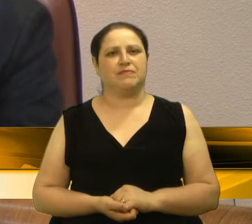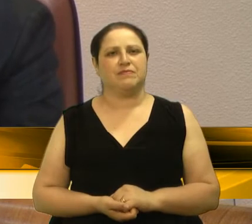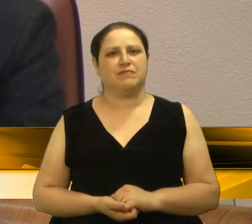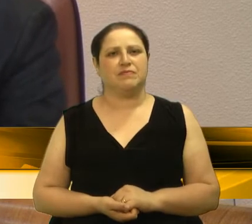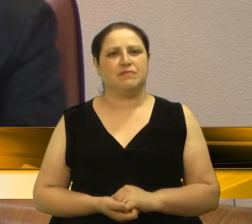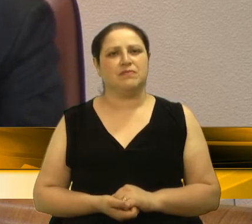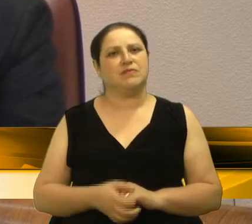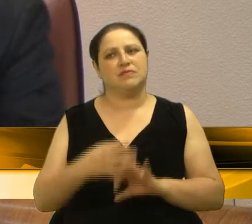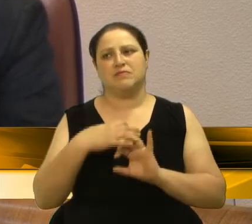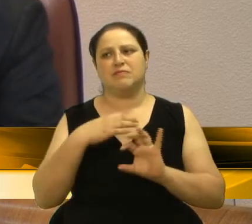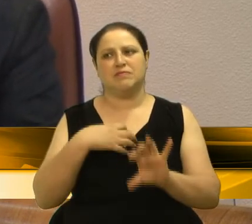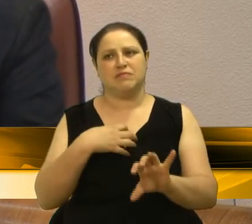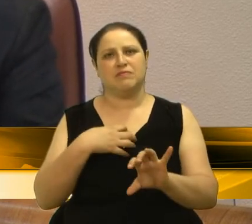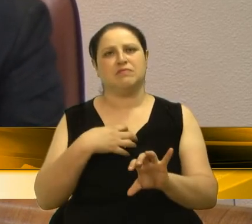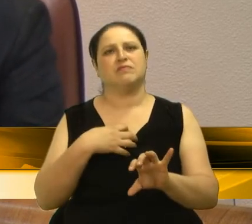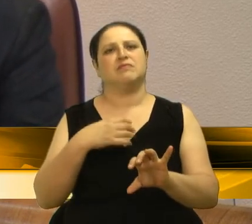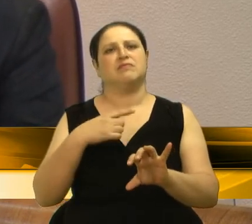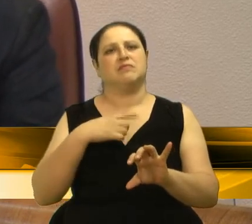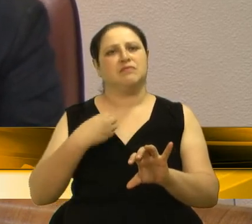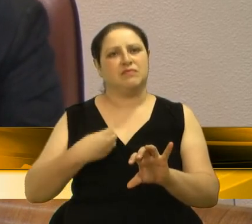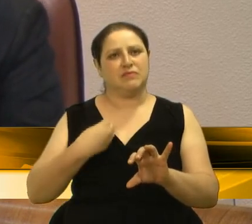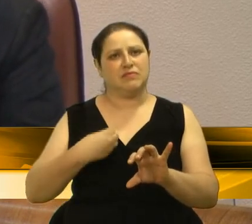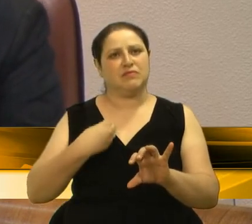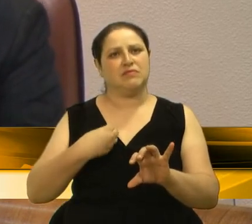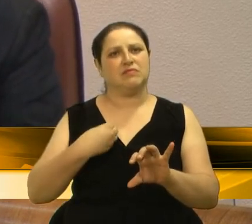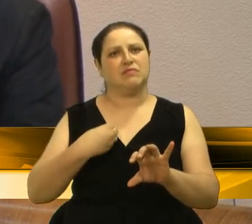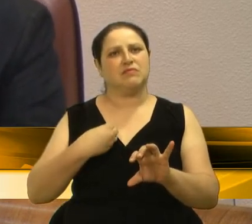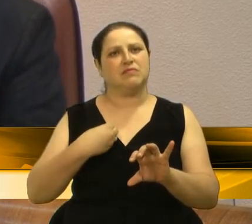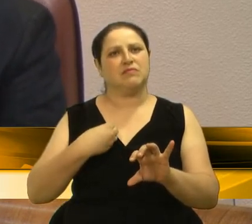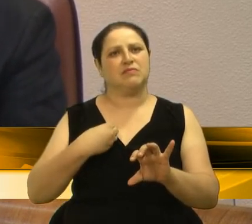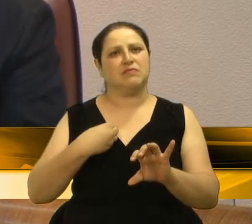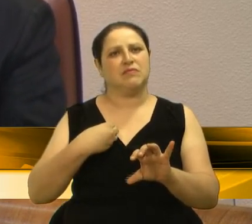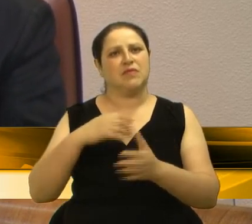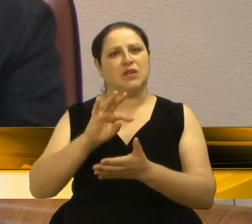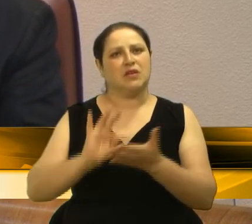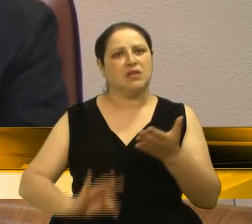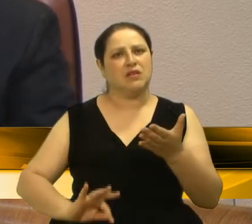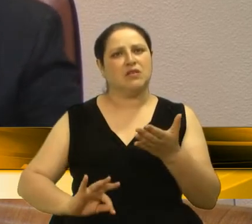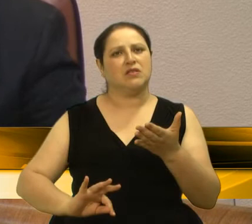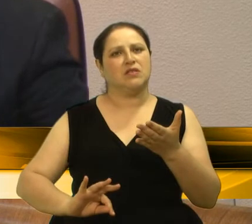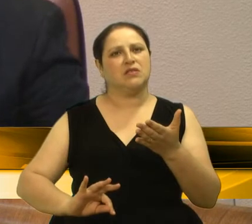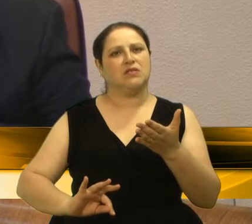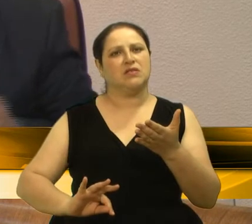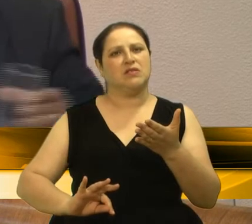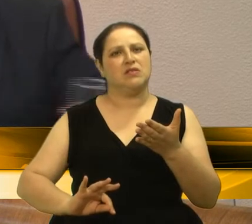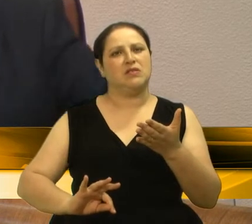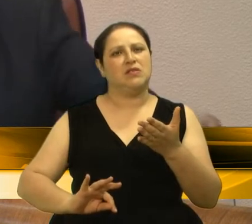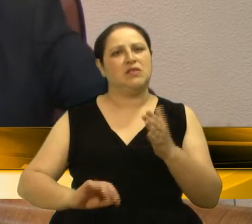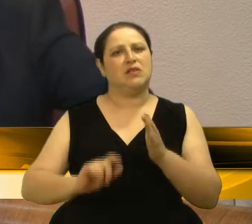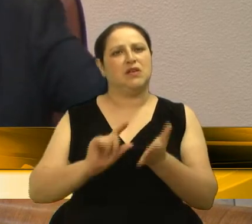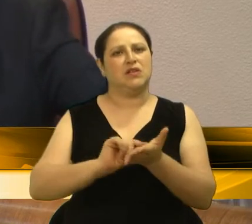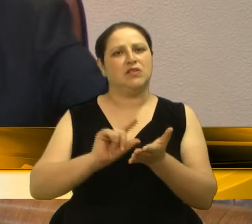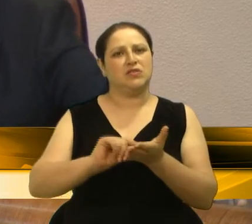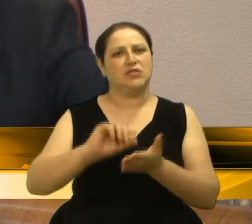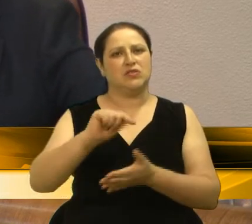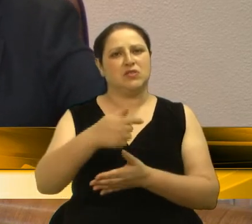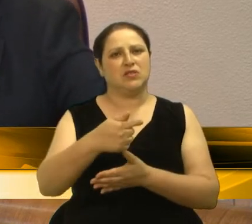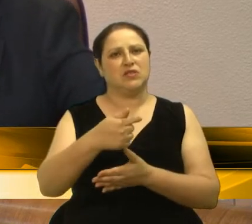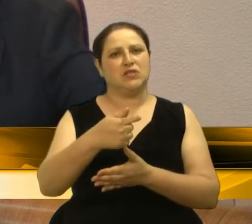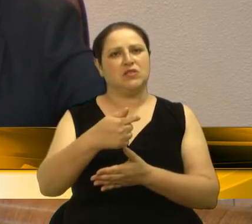Dessa forma, presentes os pressupostos referidos no artigo 7º, inciso 3º da Lei